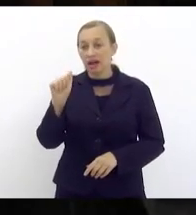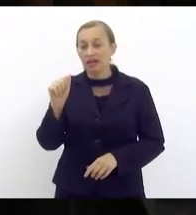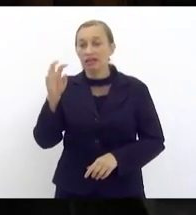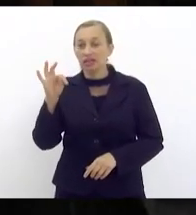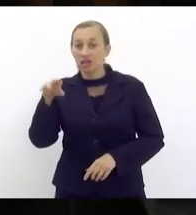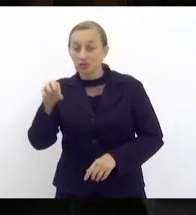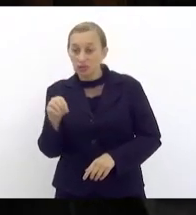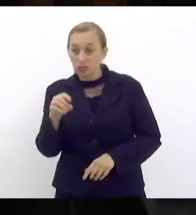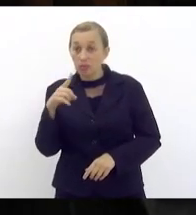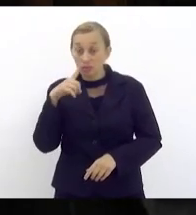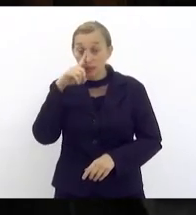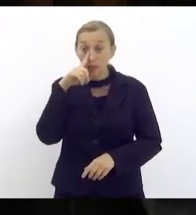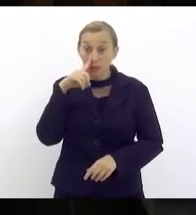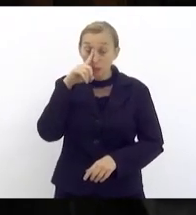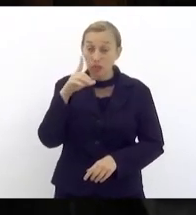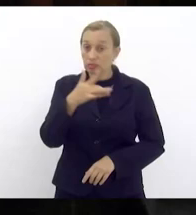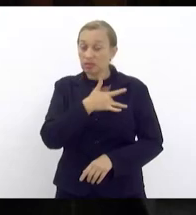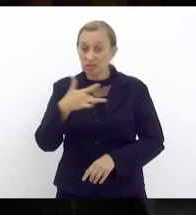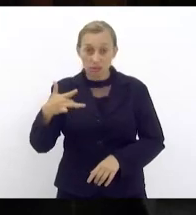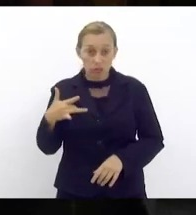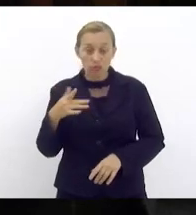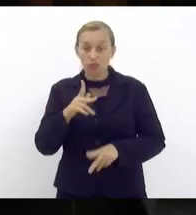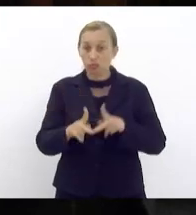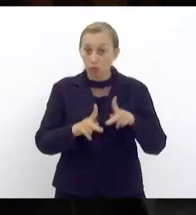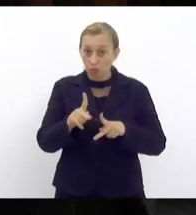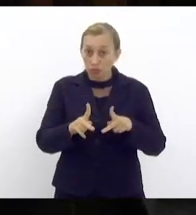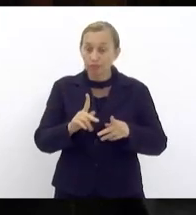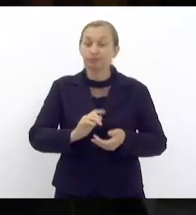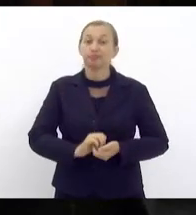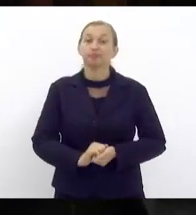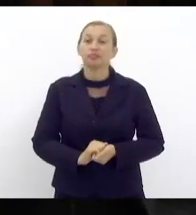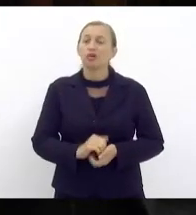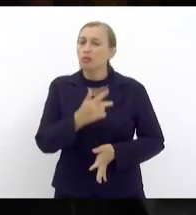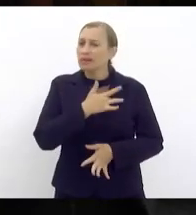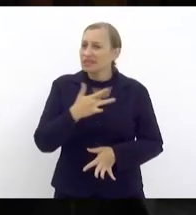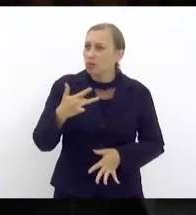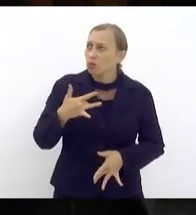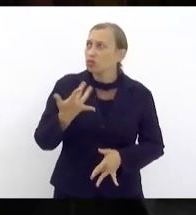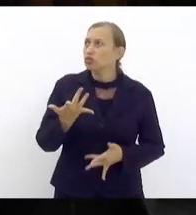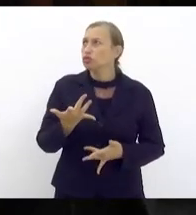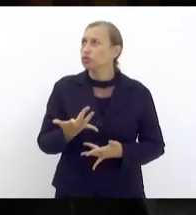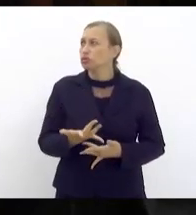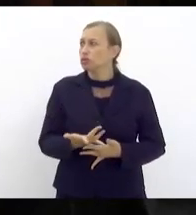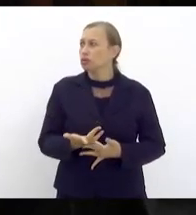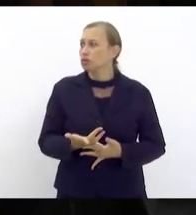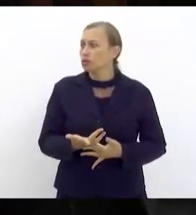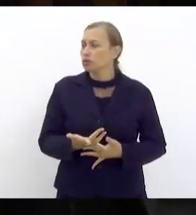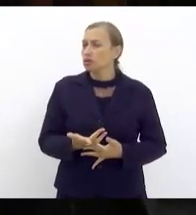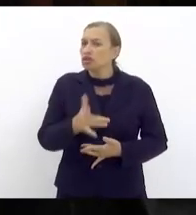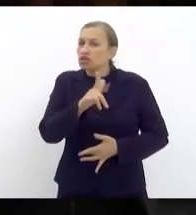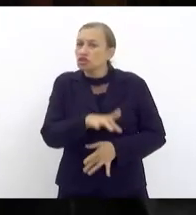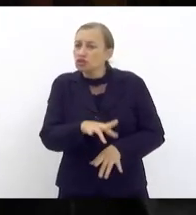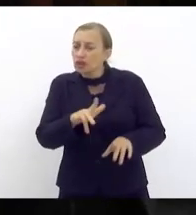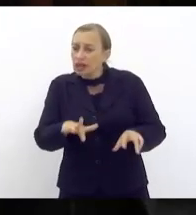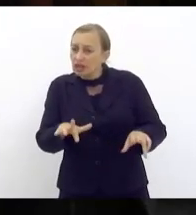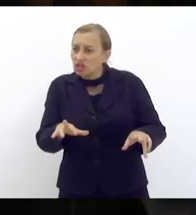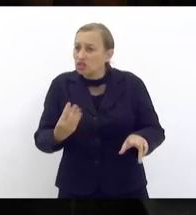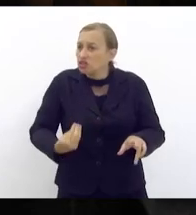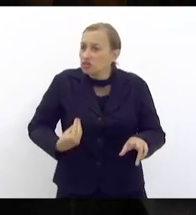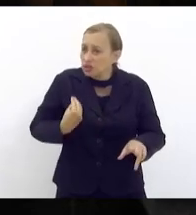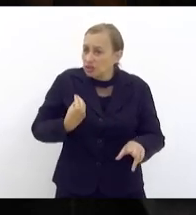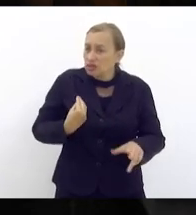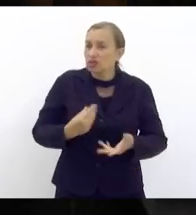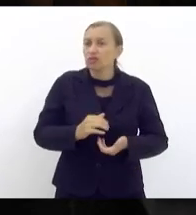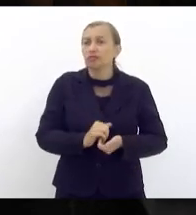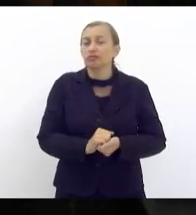nocivo para saúde da população para saúde das diferentes formas de vida